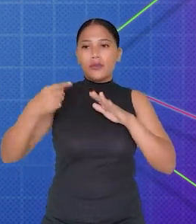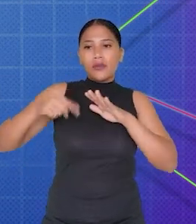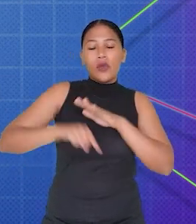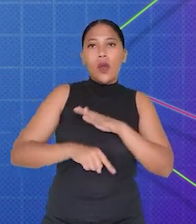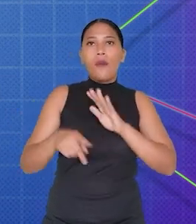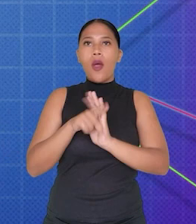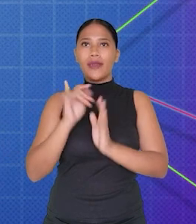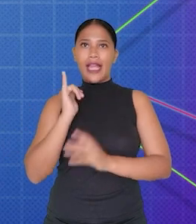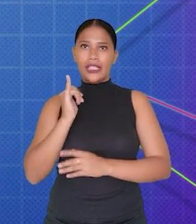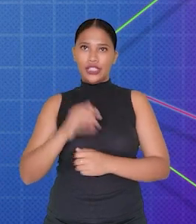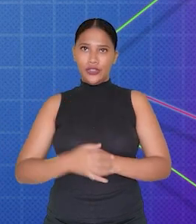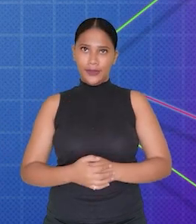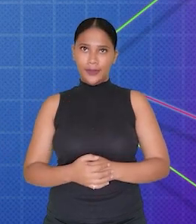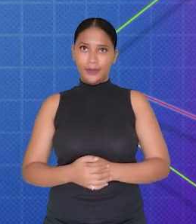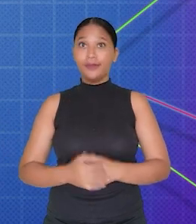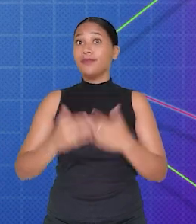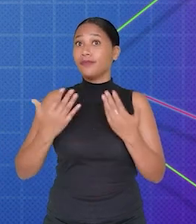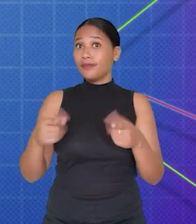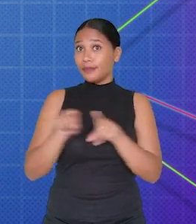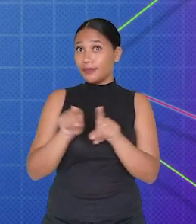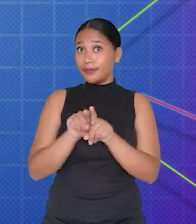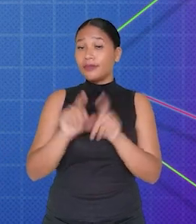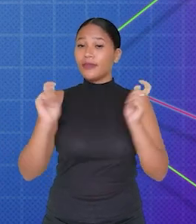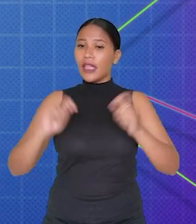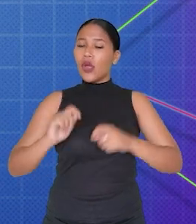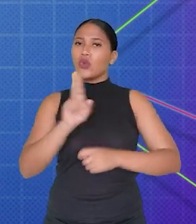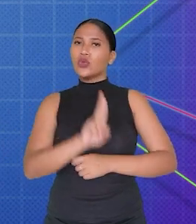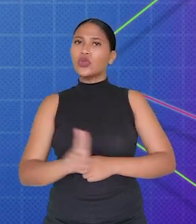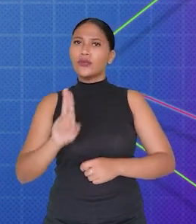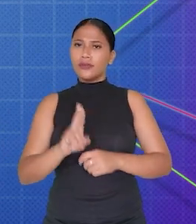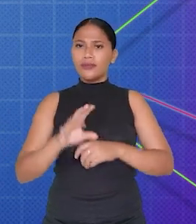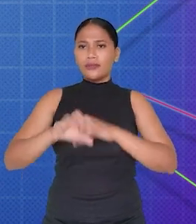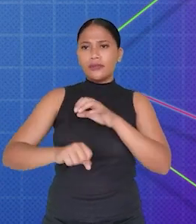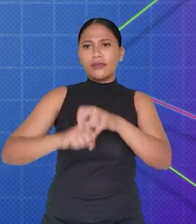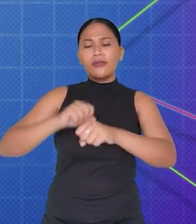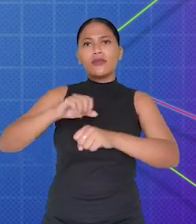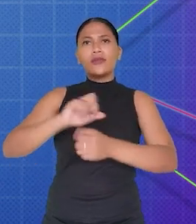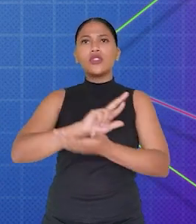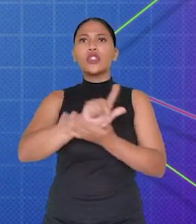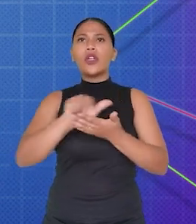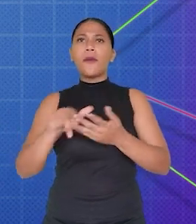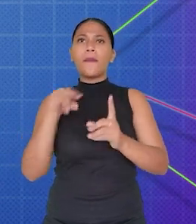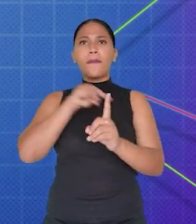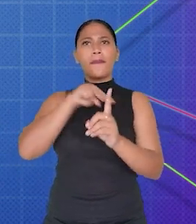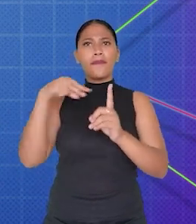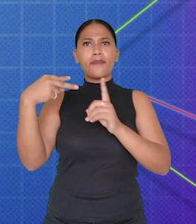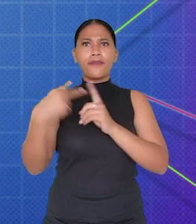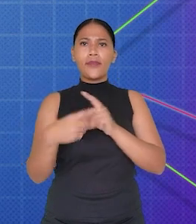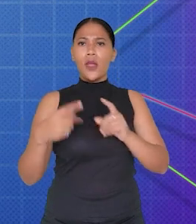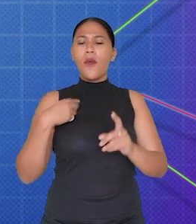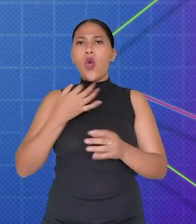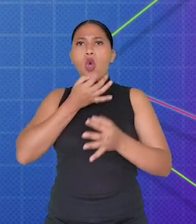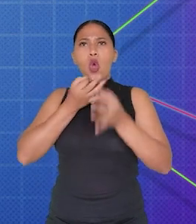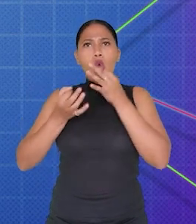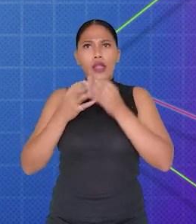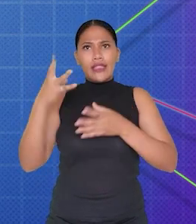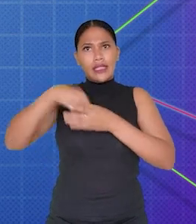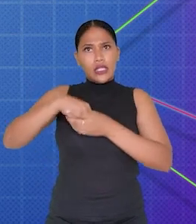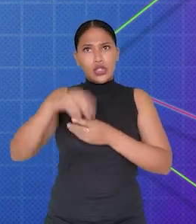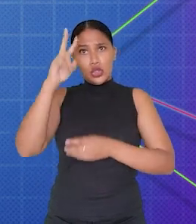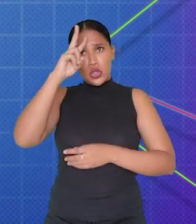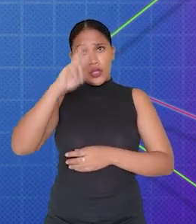de imersão na narrativa. Além disso, eles também podem ser usados para explorar diferentes perspectivas e pontos de vista da